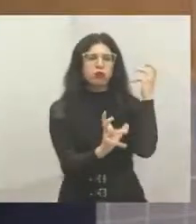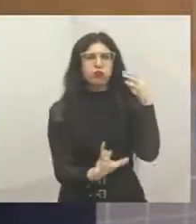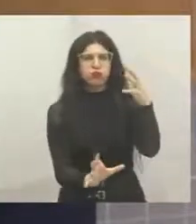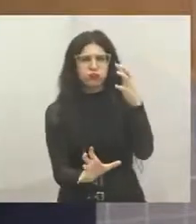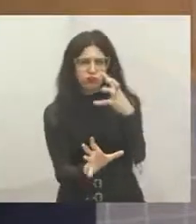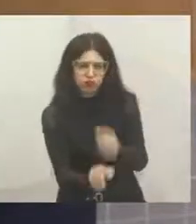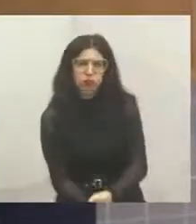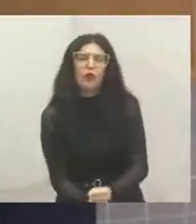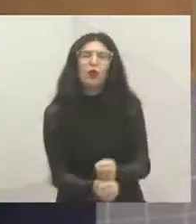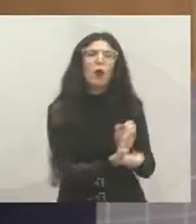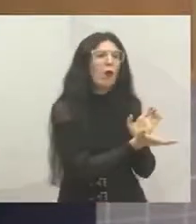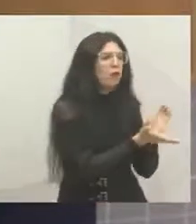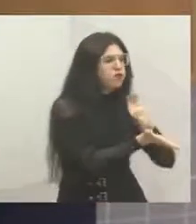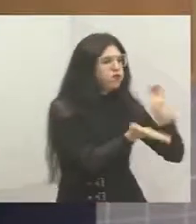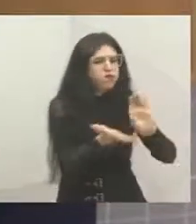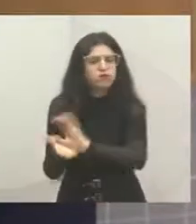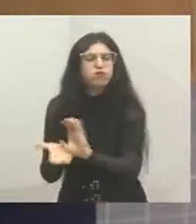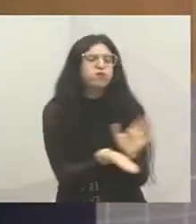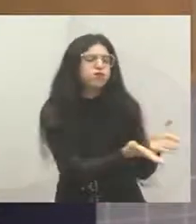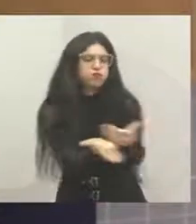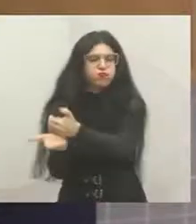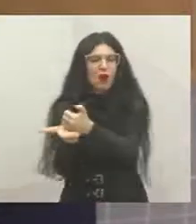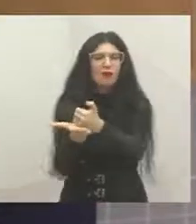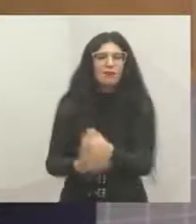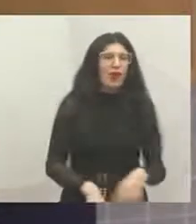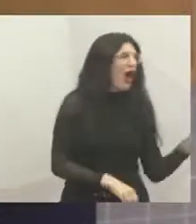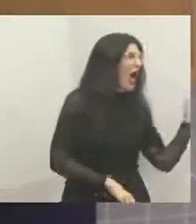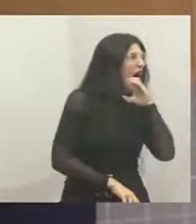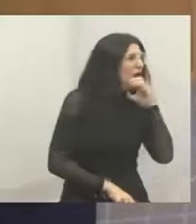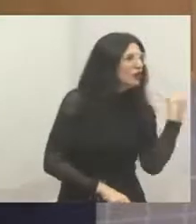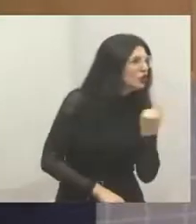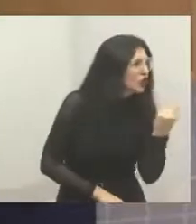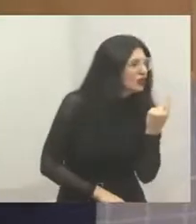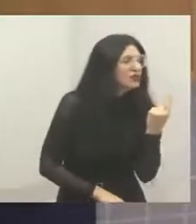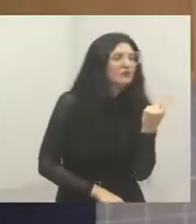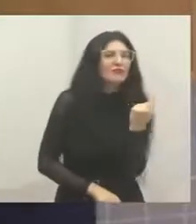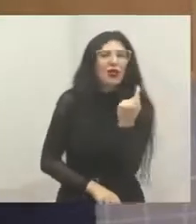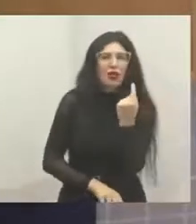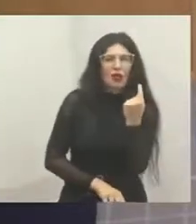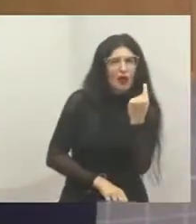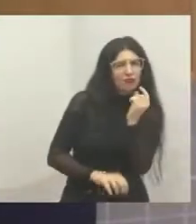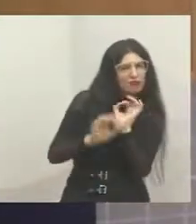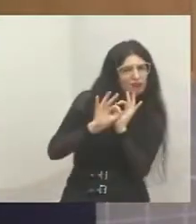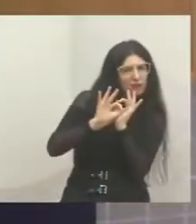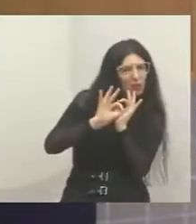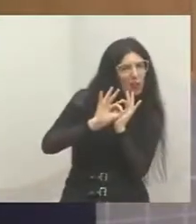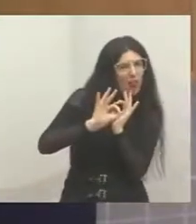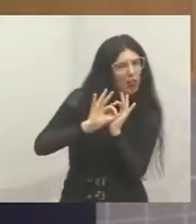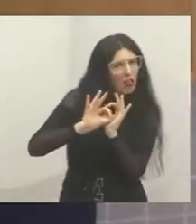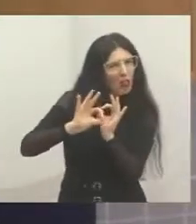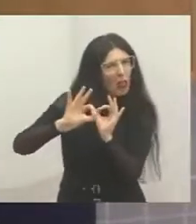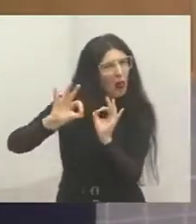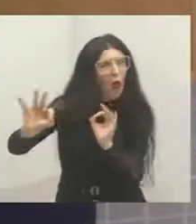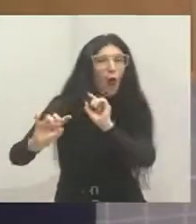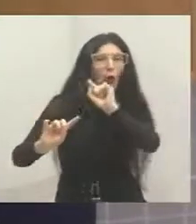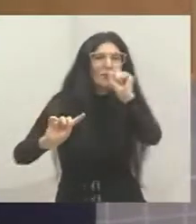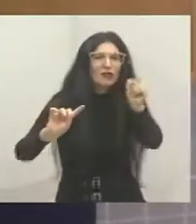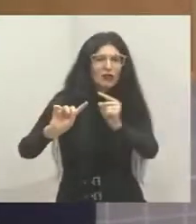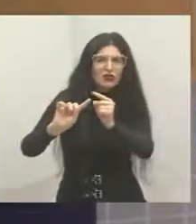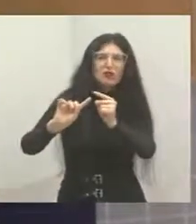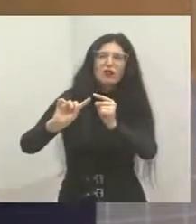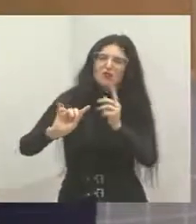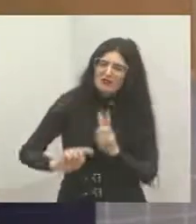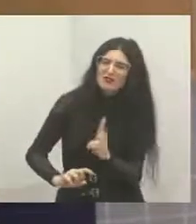africano: se quer ir rápido, vá sozinho. Se quer ir longe, vá em grupo. Vamos então dar início